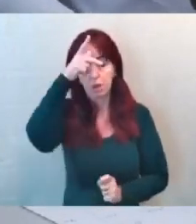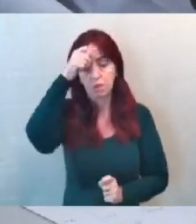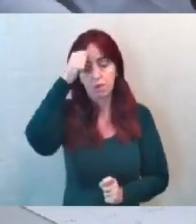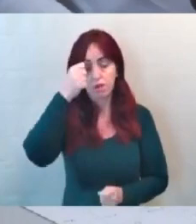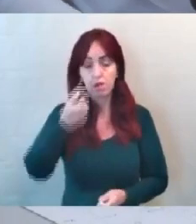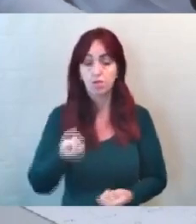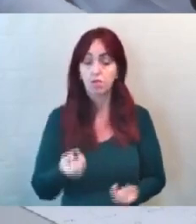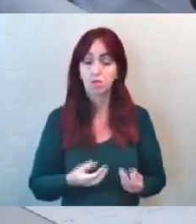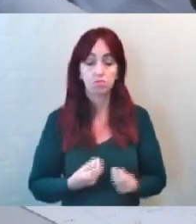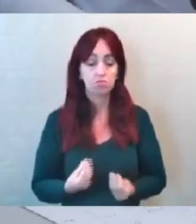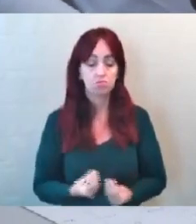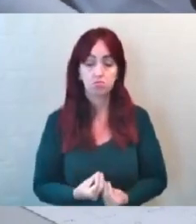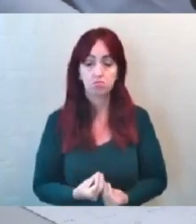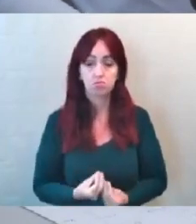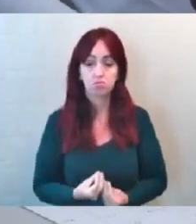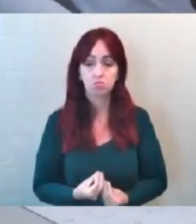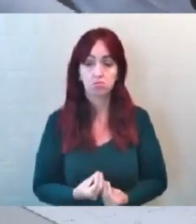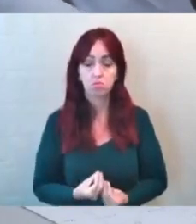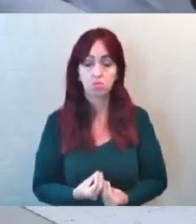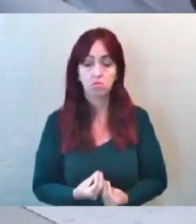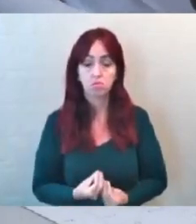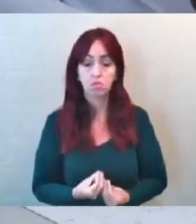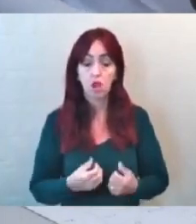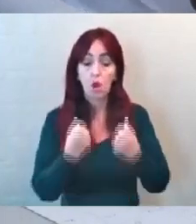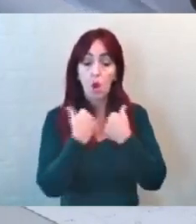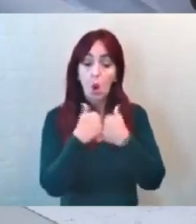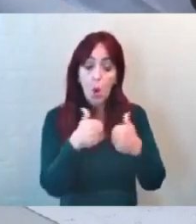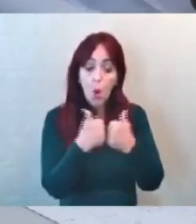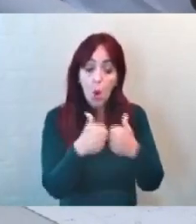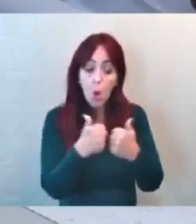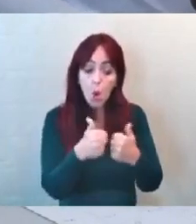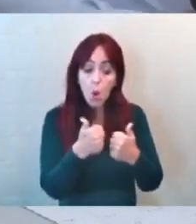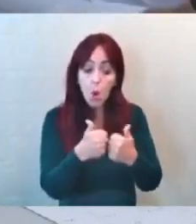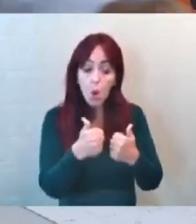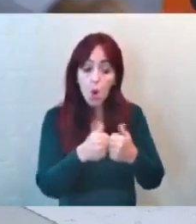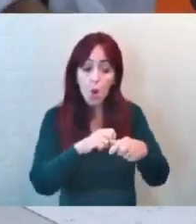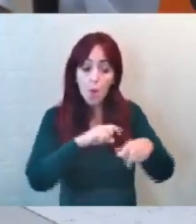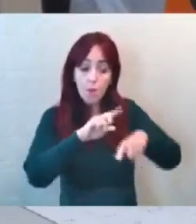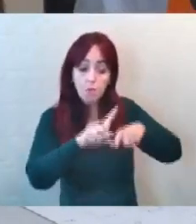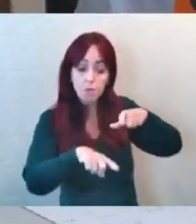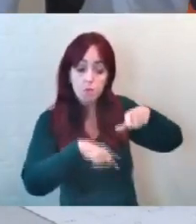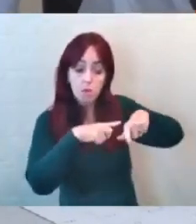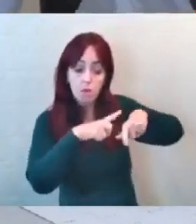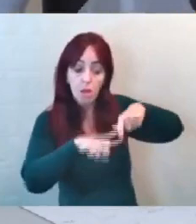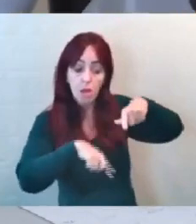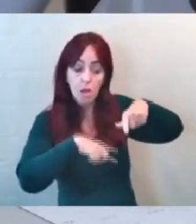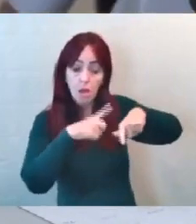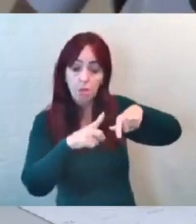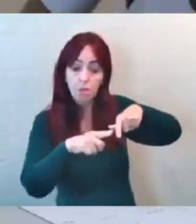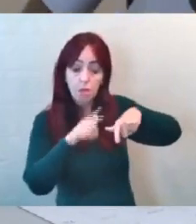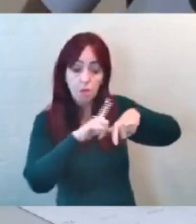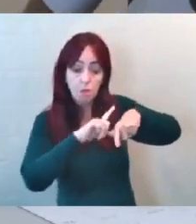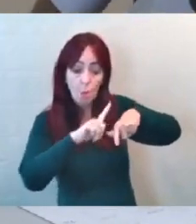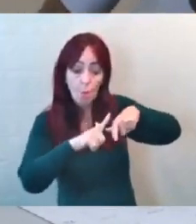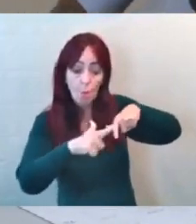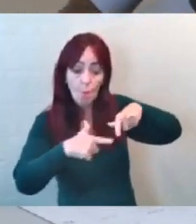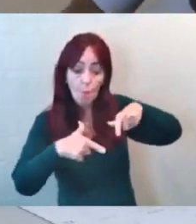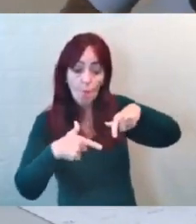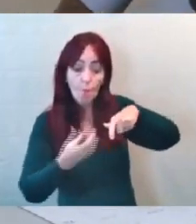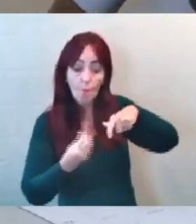Colocar um ônibus, né, que sai da garagem nessas condições, olha as condições do pneu.